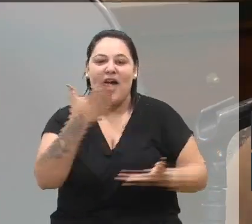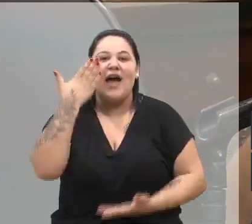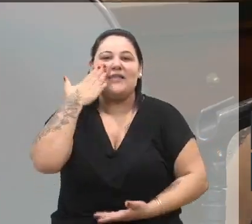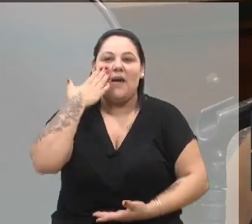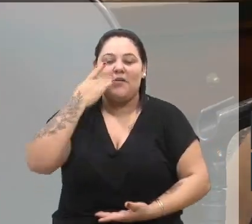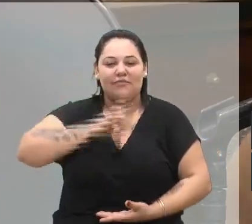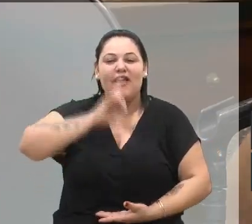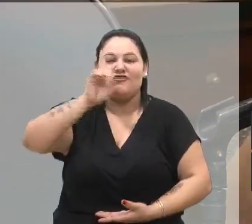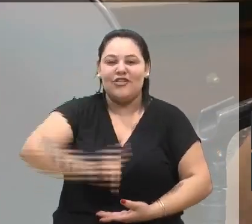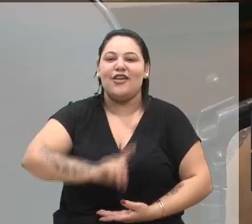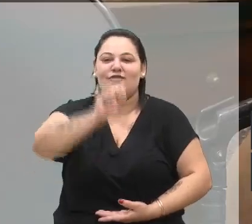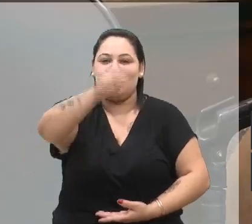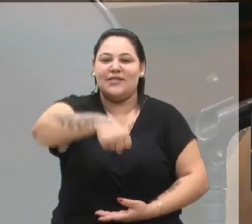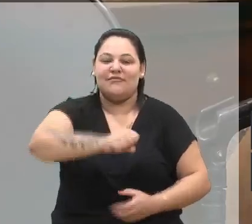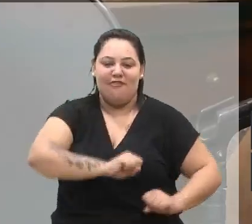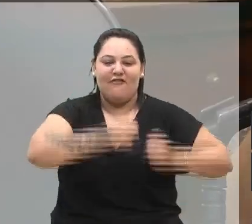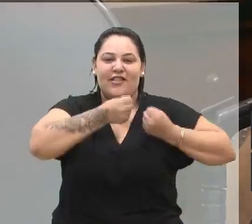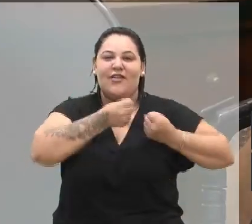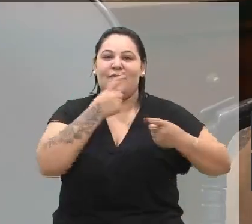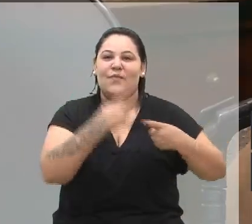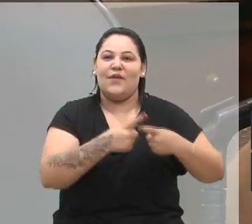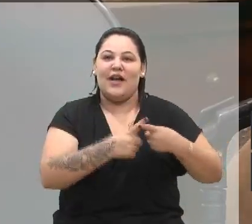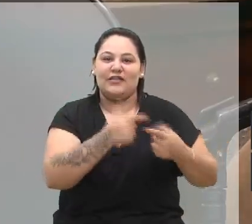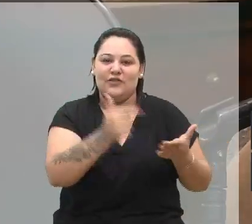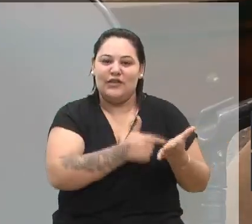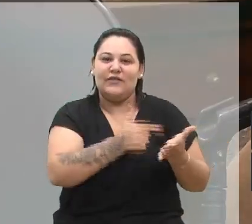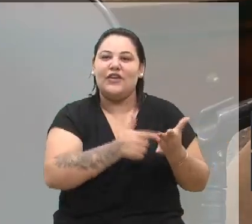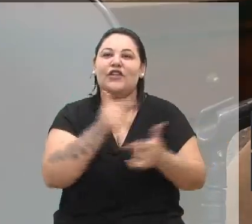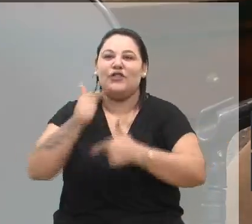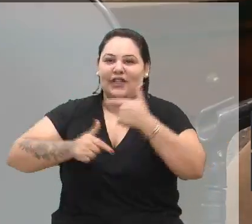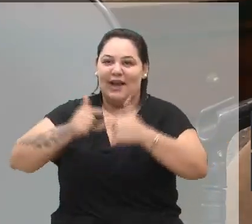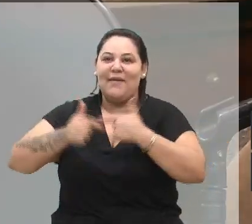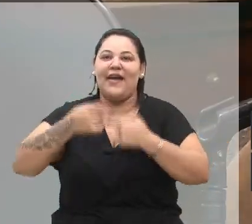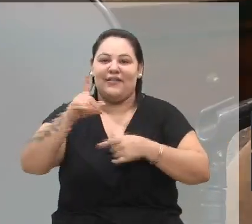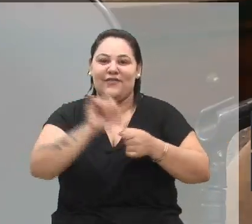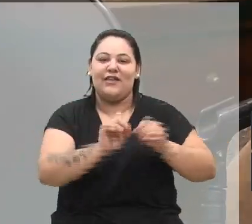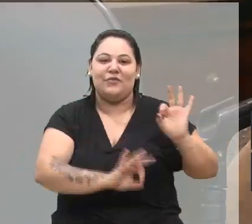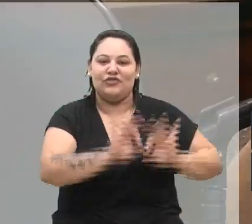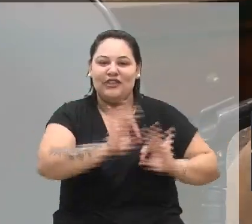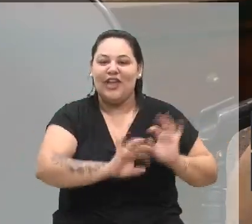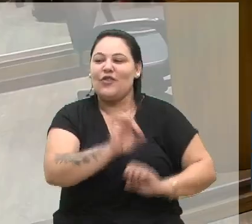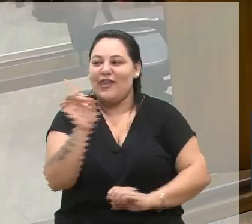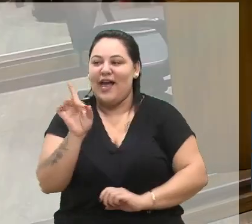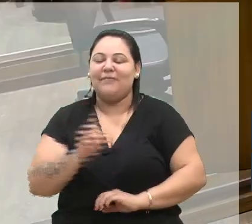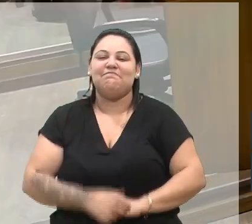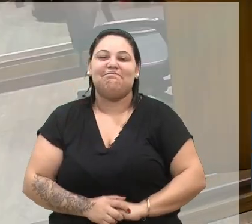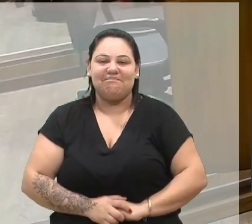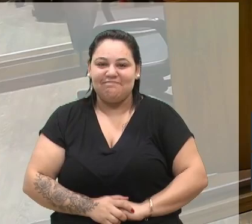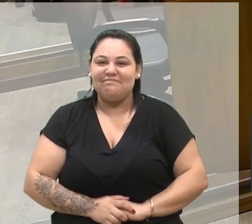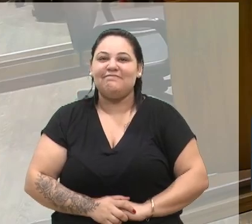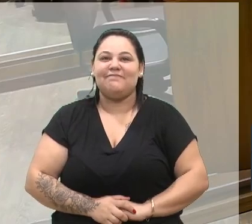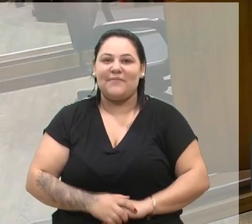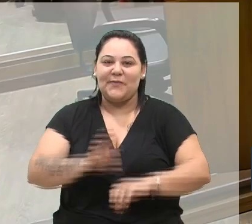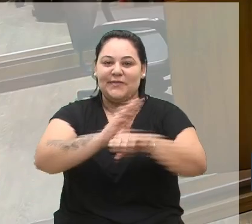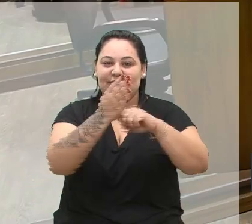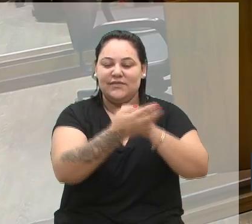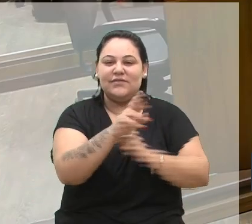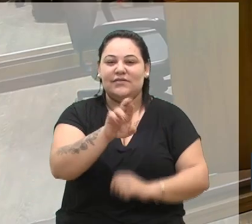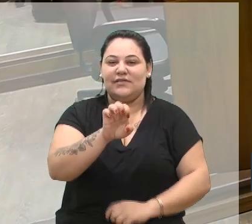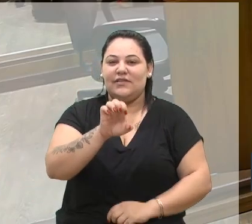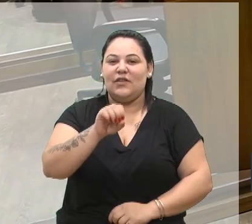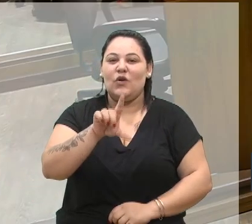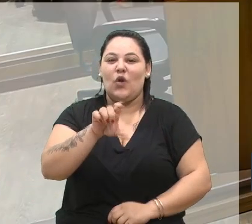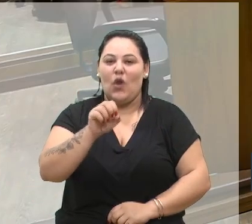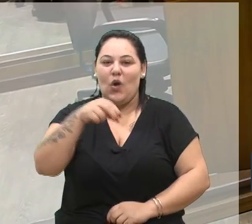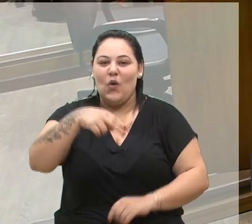seus direitos e se defender através daquele trabalho que foi feito lá. Foi um projeto muito legal. Muito lá, obrigado. Pegava o Reulon, alguma parte do